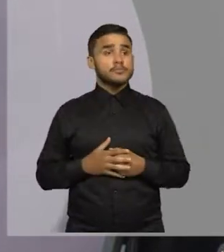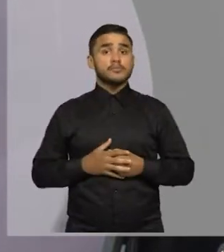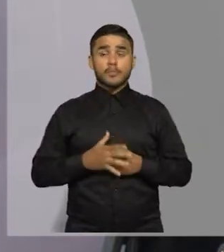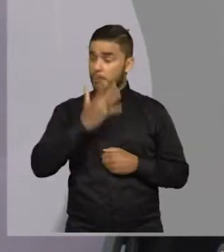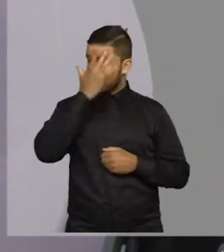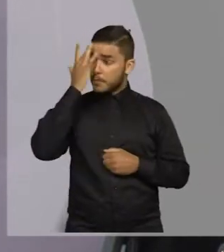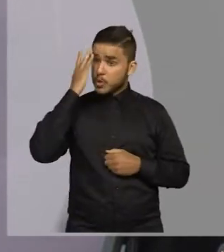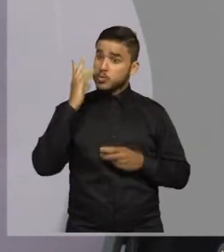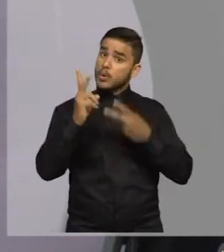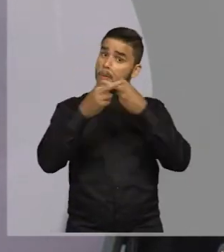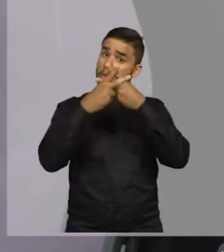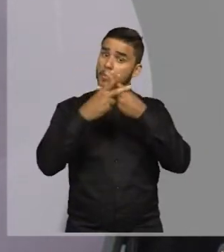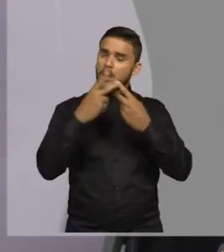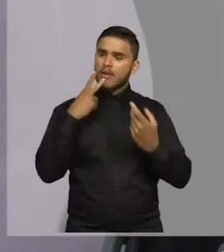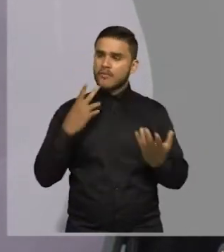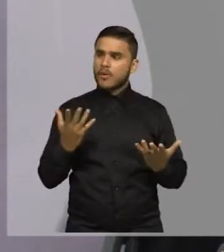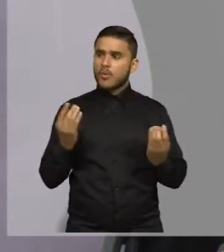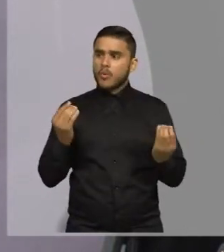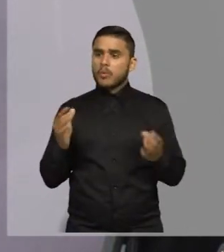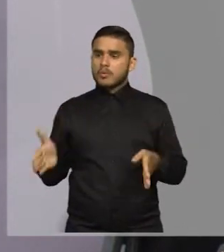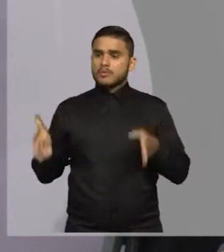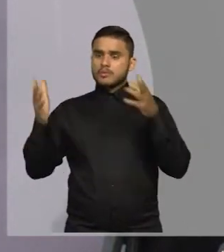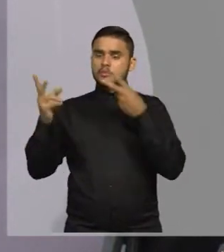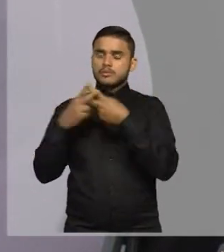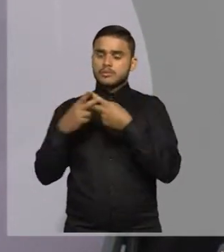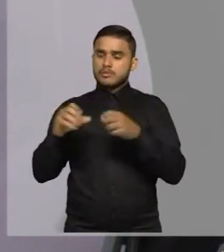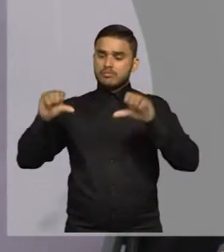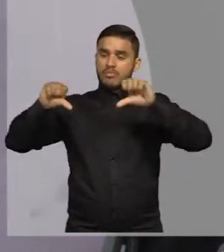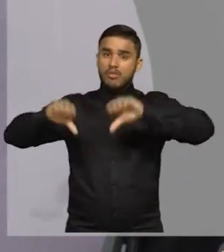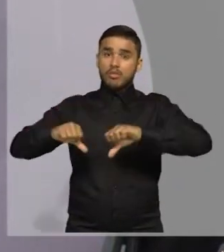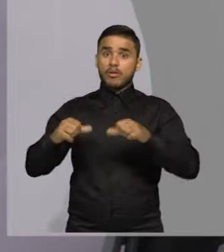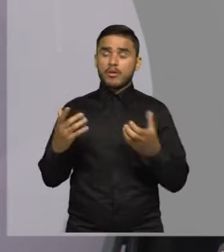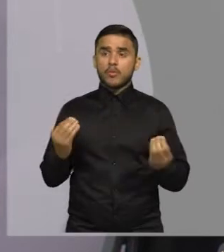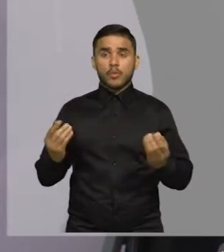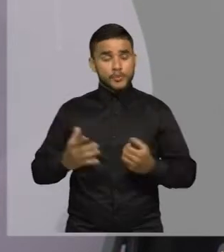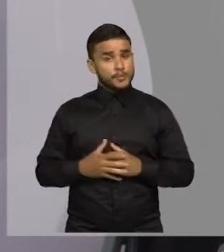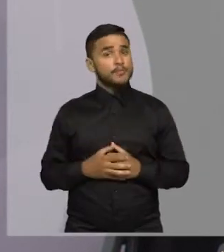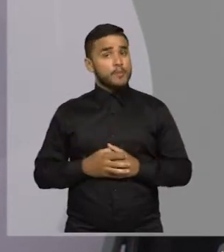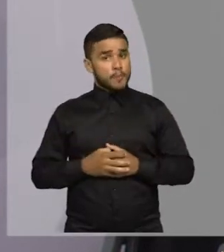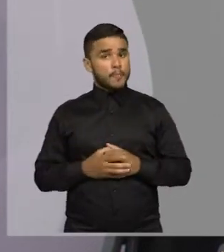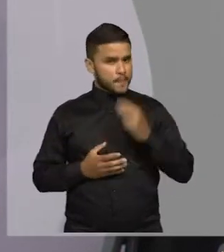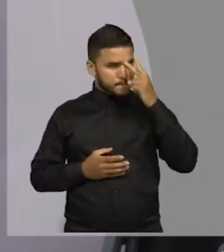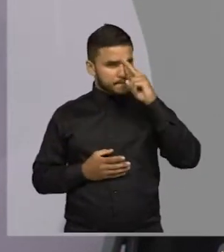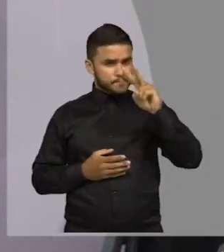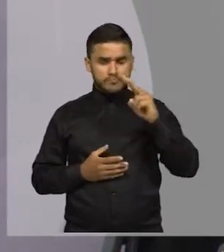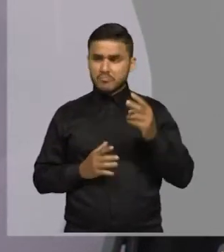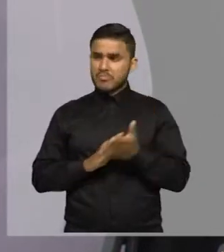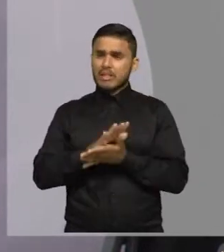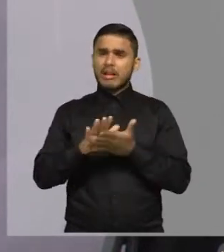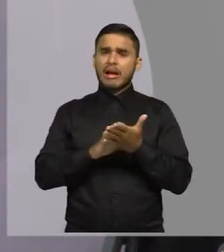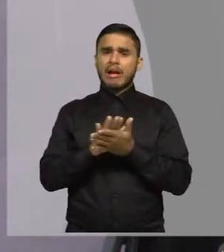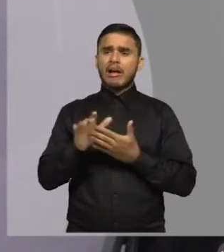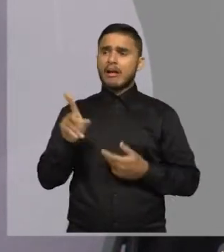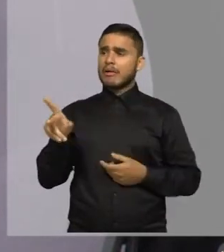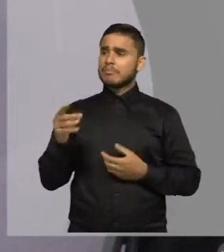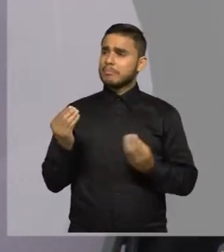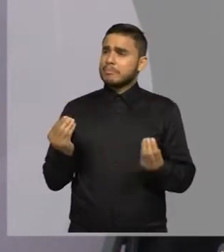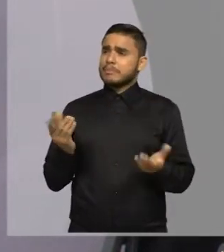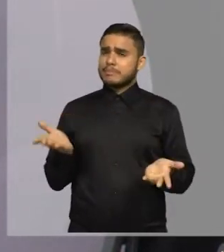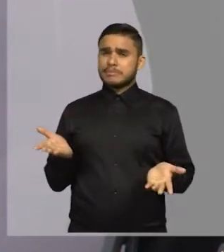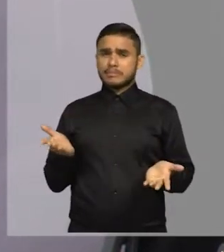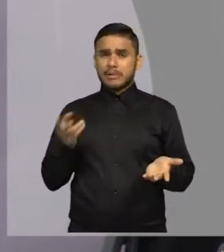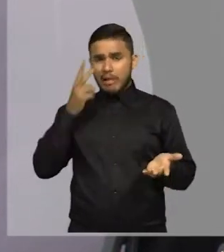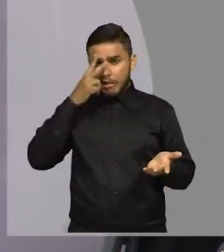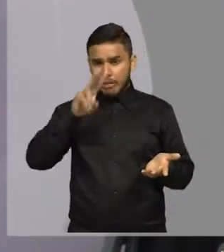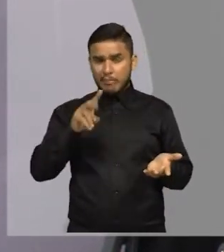grandes nomes do poder econômico foram trancafiados. Antes ninguém se lembrava como era o